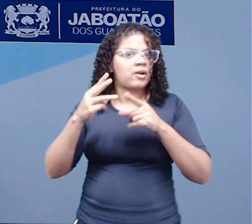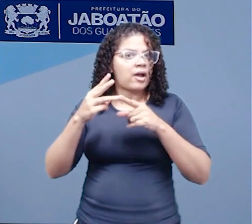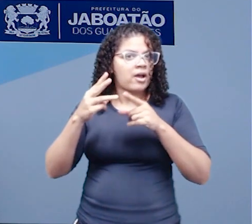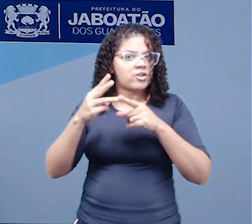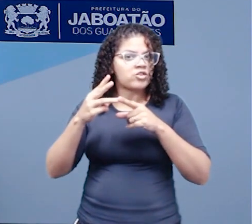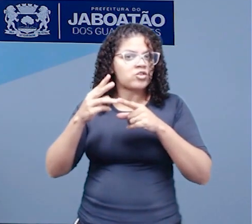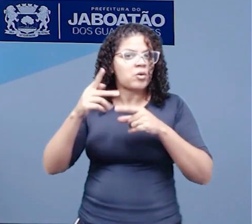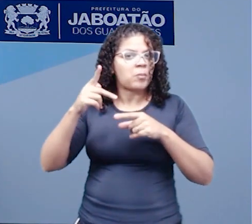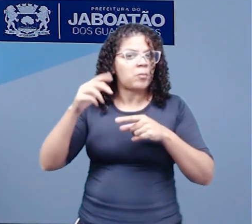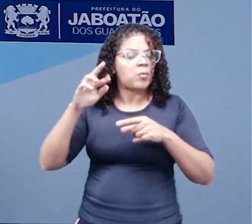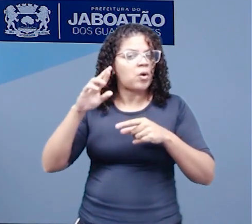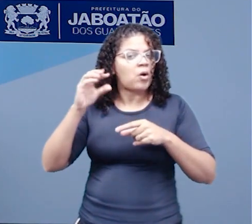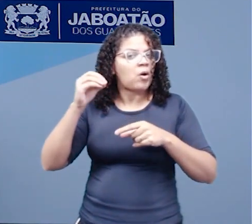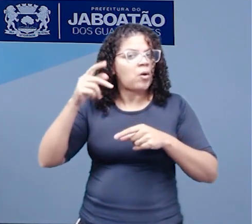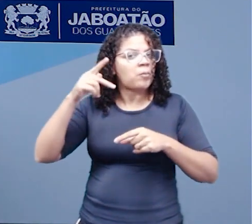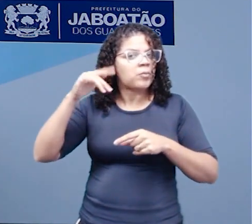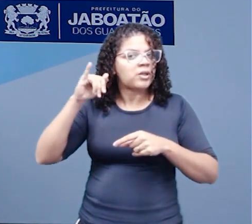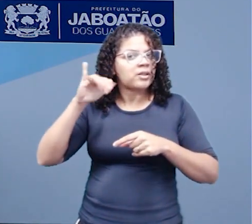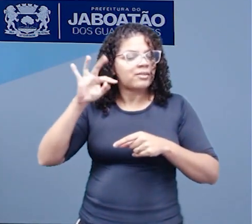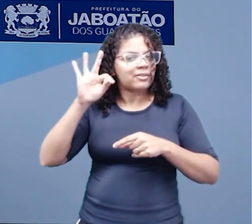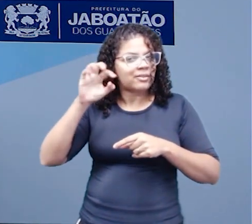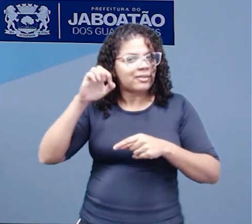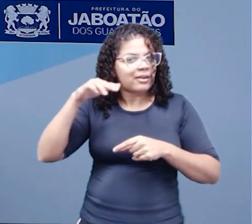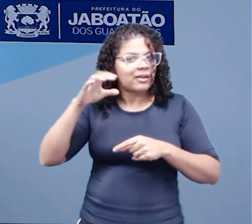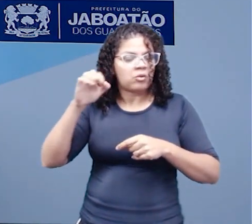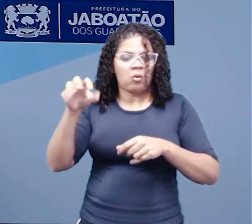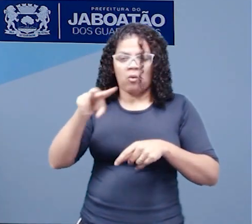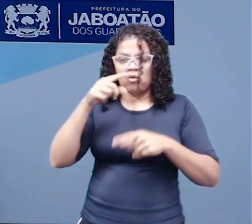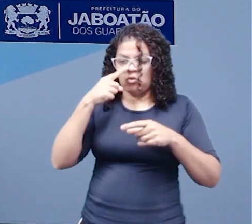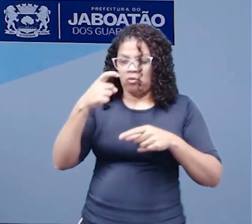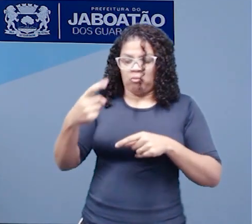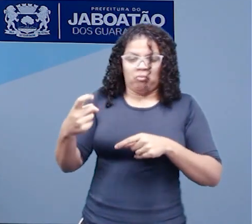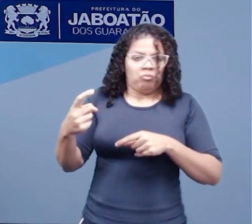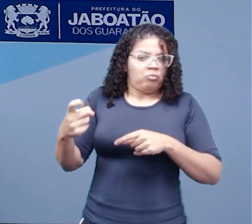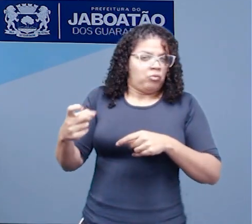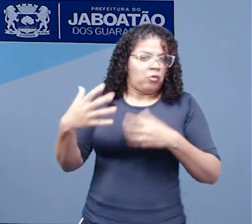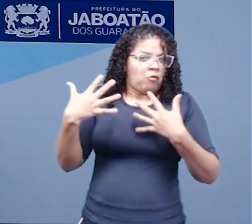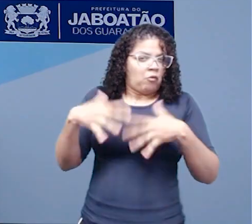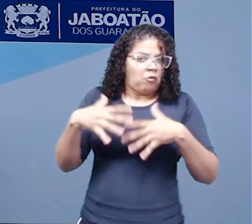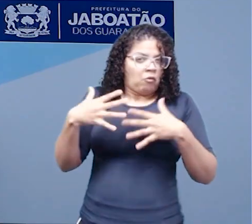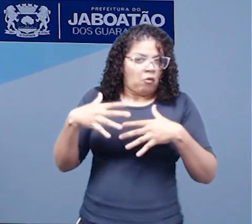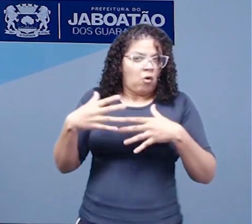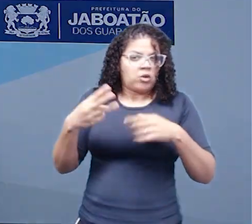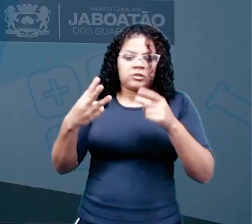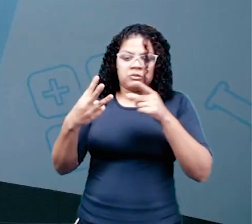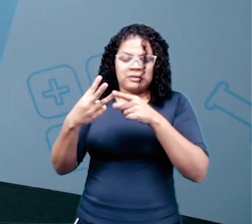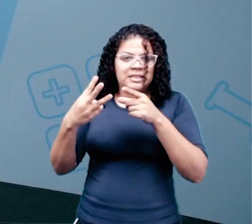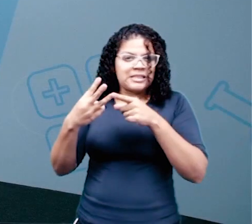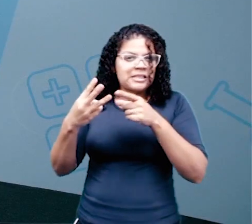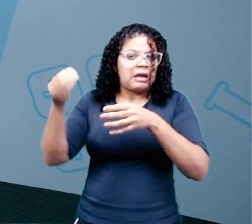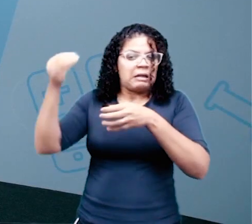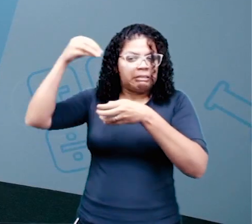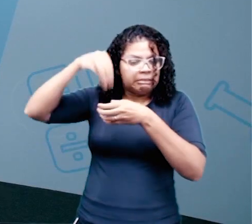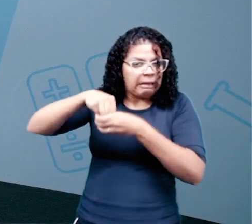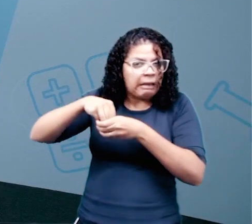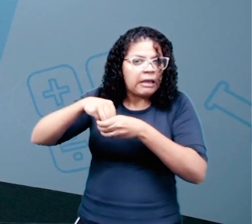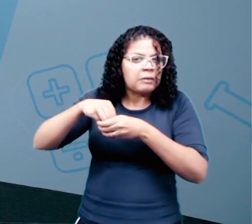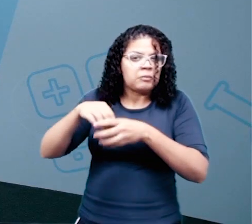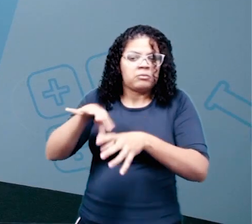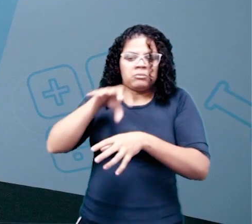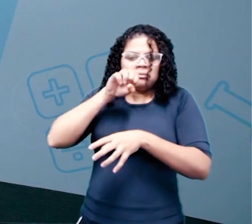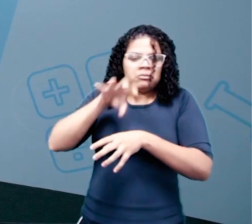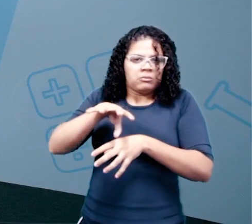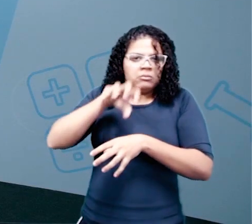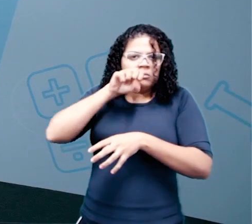gás. Não é nem do gás que acende o fogo. É de um terceiro gás que foi colocado dentro do botijão para que a gente sinta esse